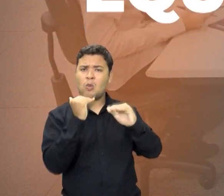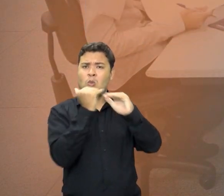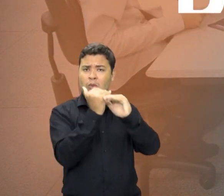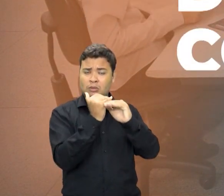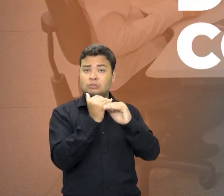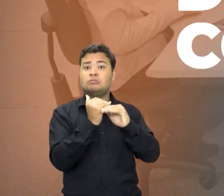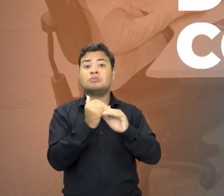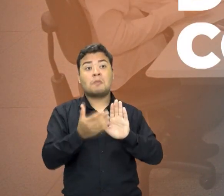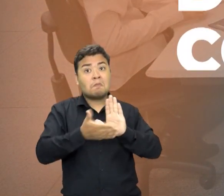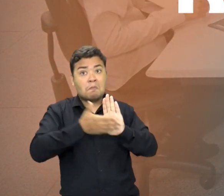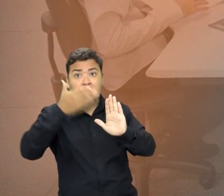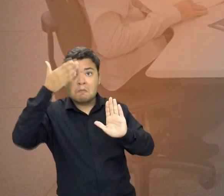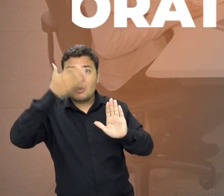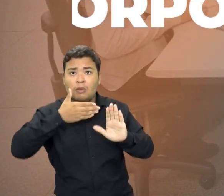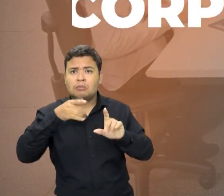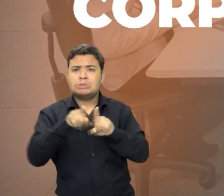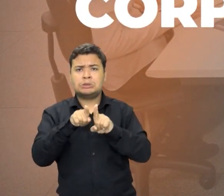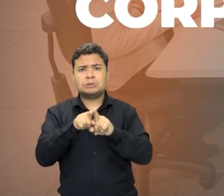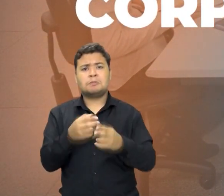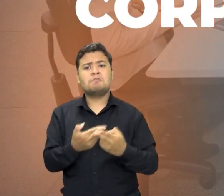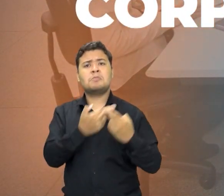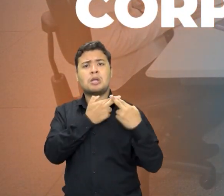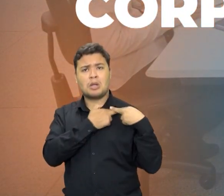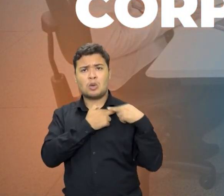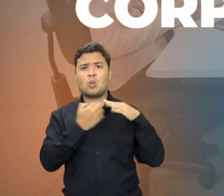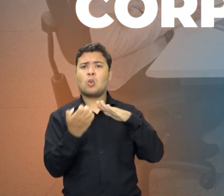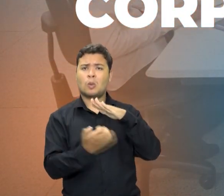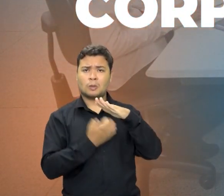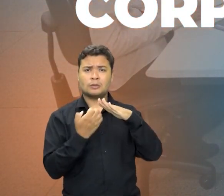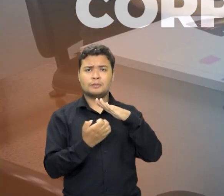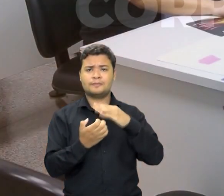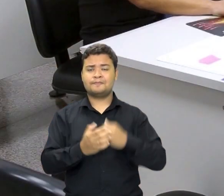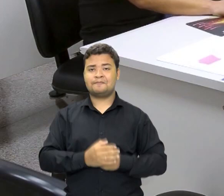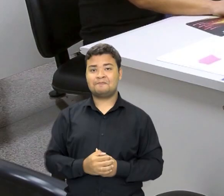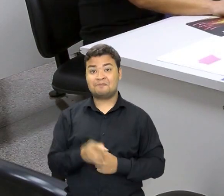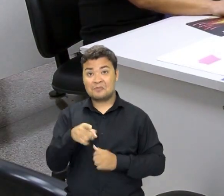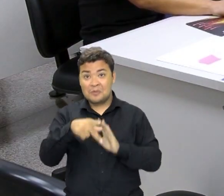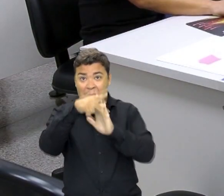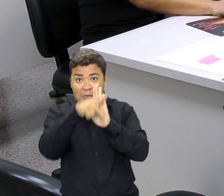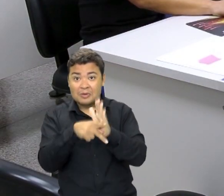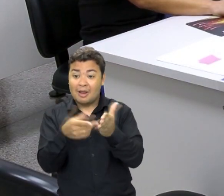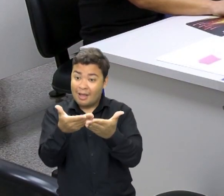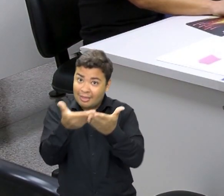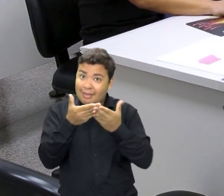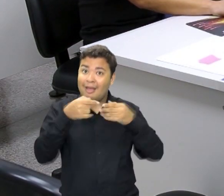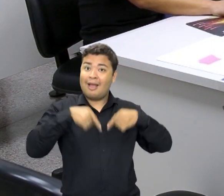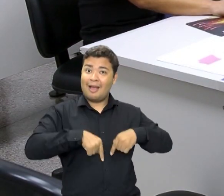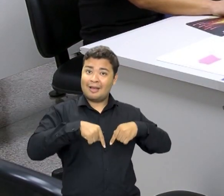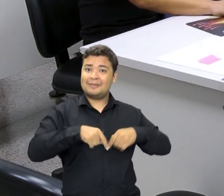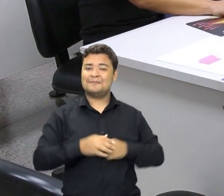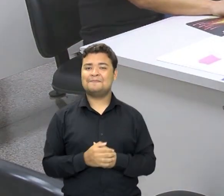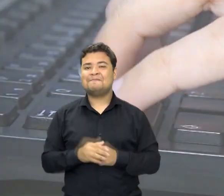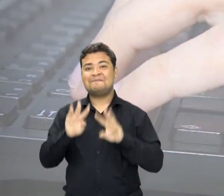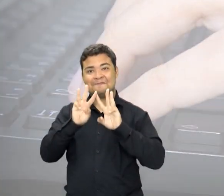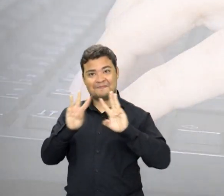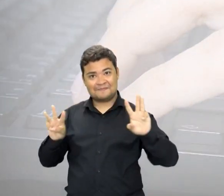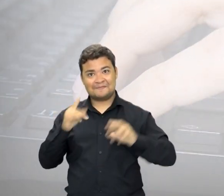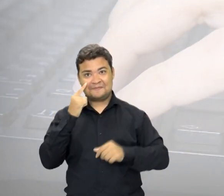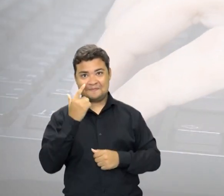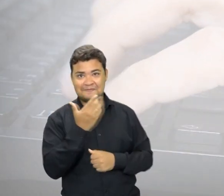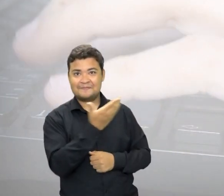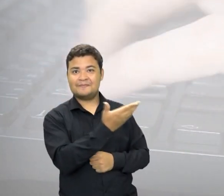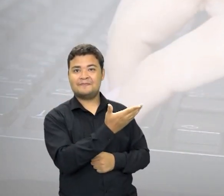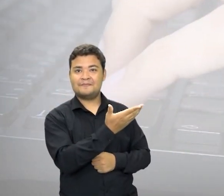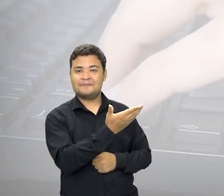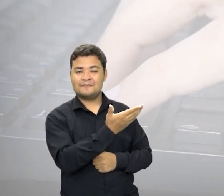equidade, prestação de contas e responsabilidade corporativa. Traga seu projeto para a Fundação. Acesse o site